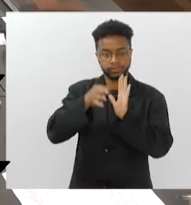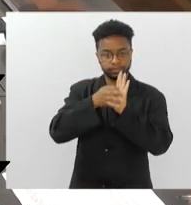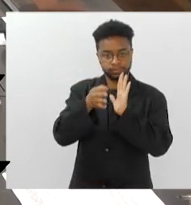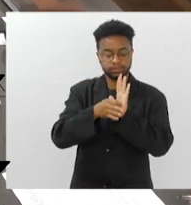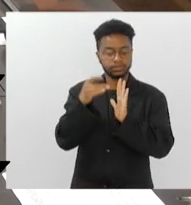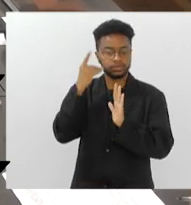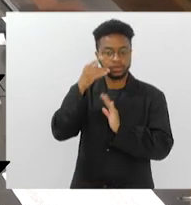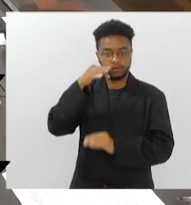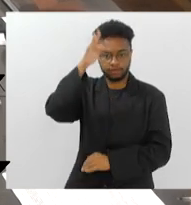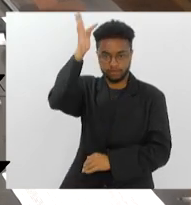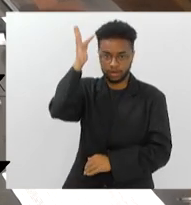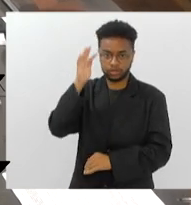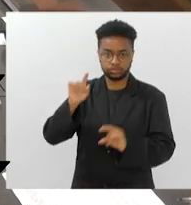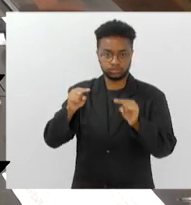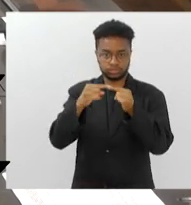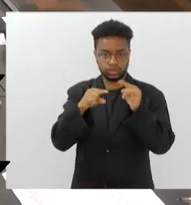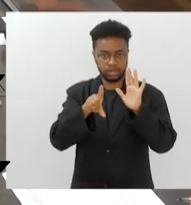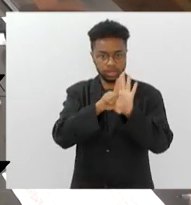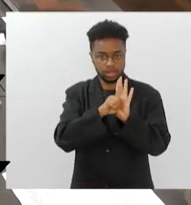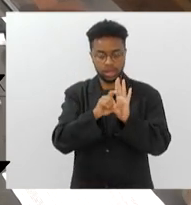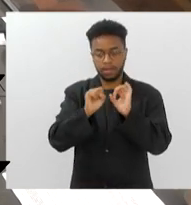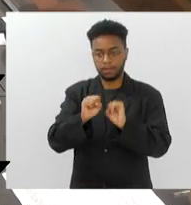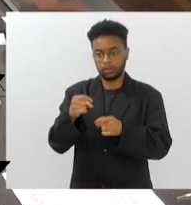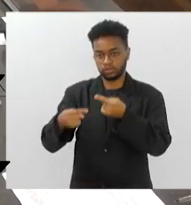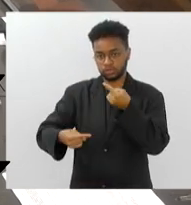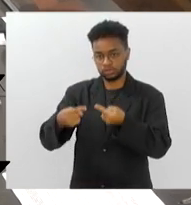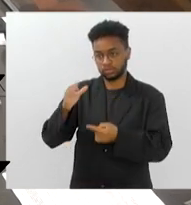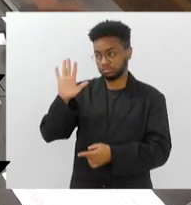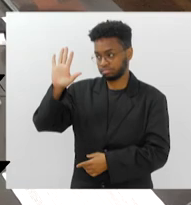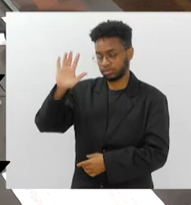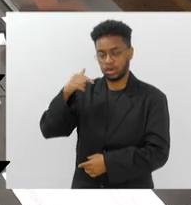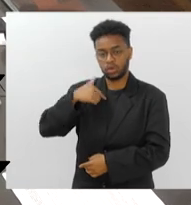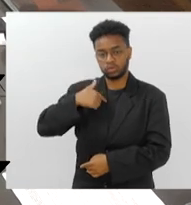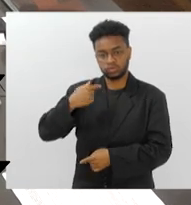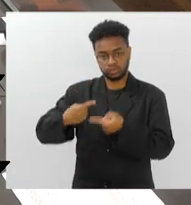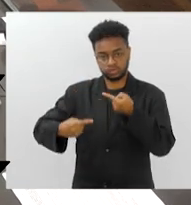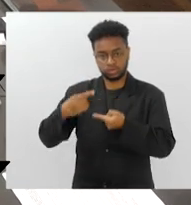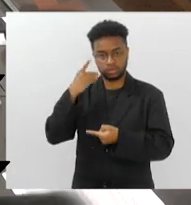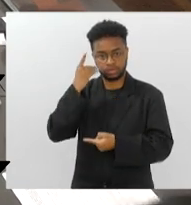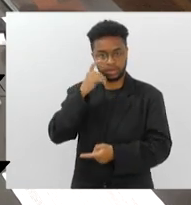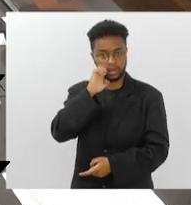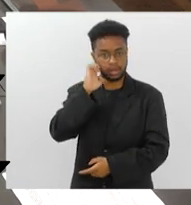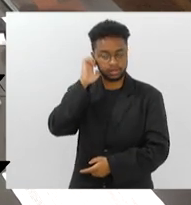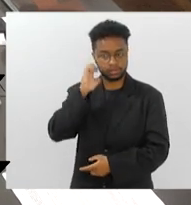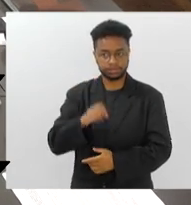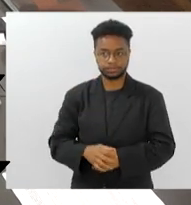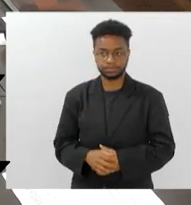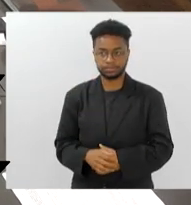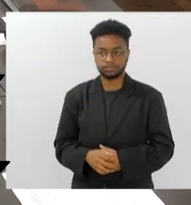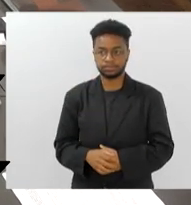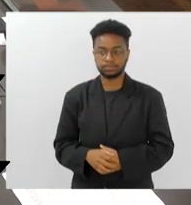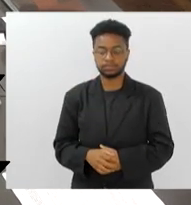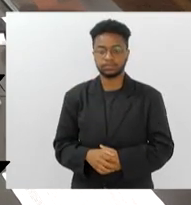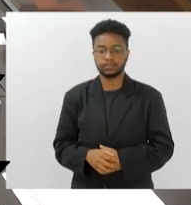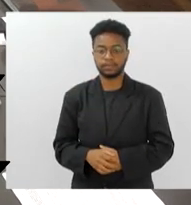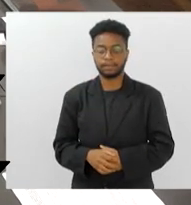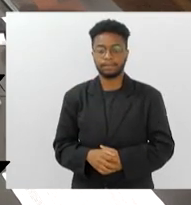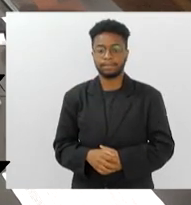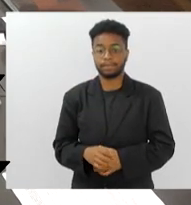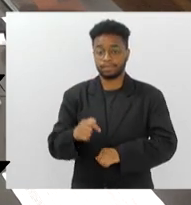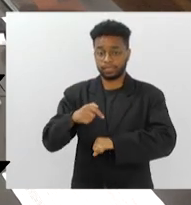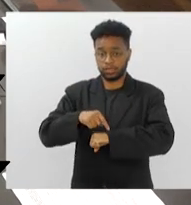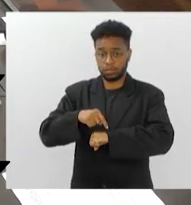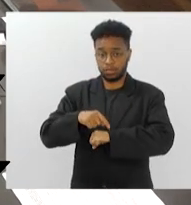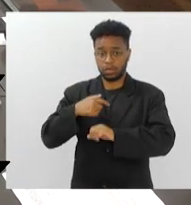legalidade em discussão para discutir Presidente para discutir deputa da Élica Presidente eu eu quando quando